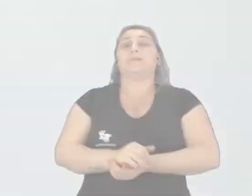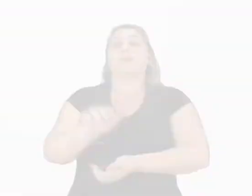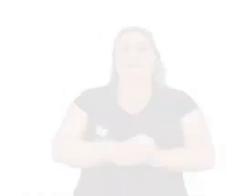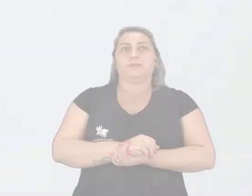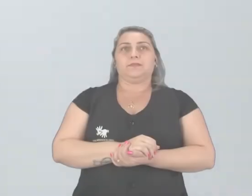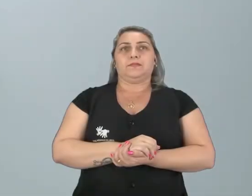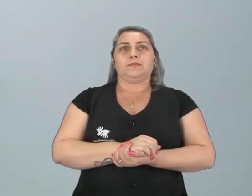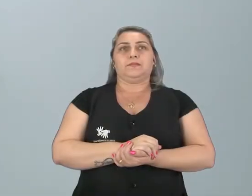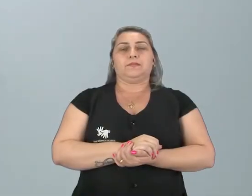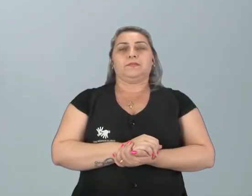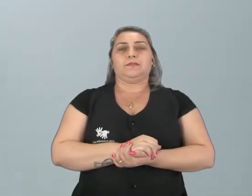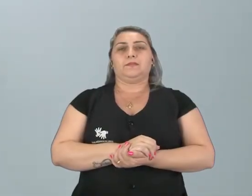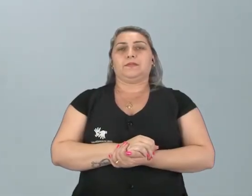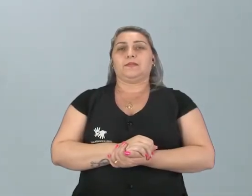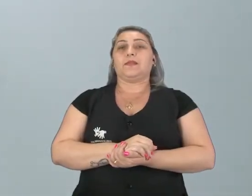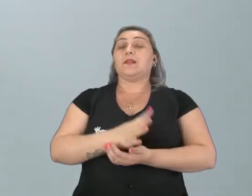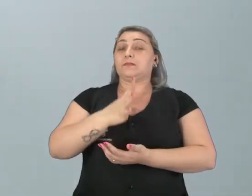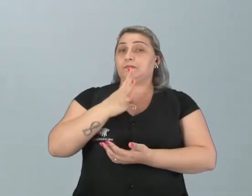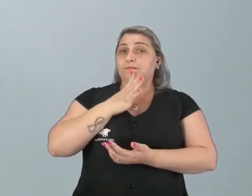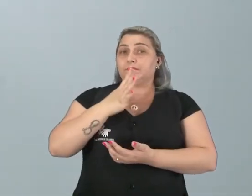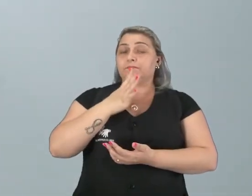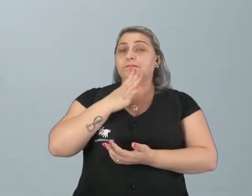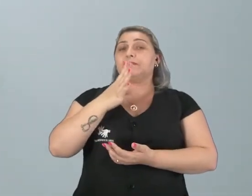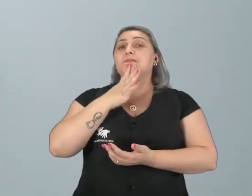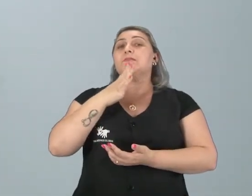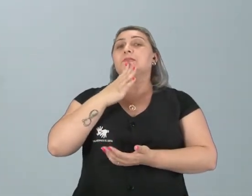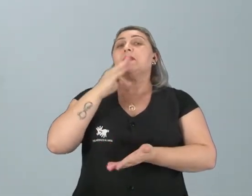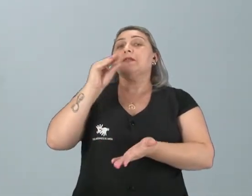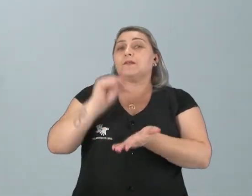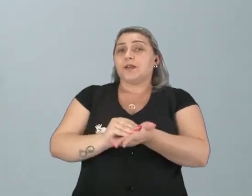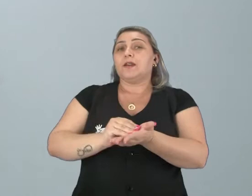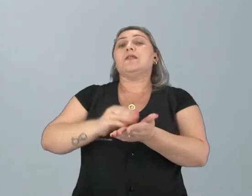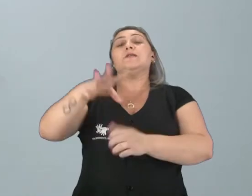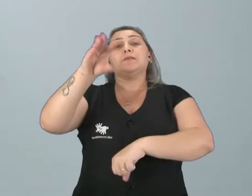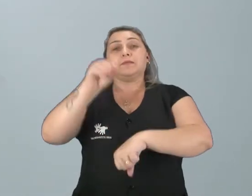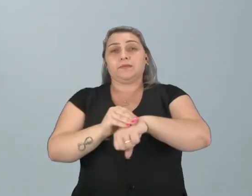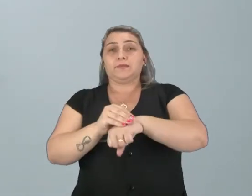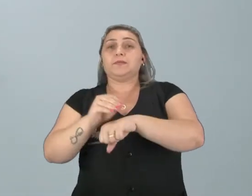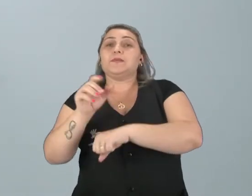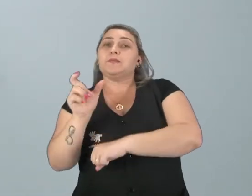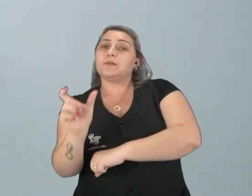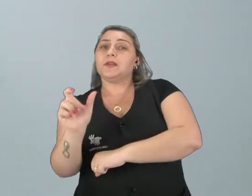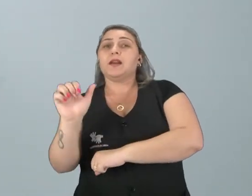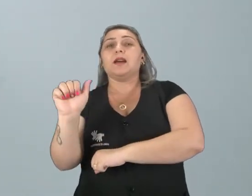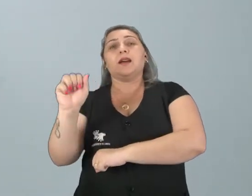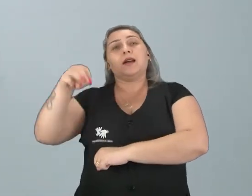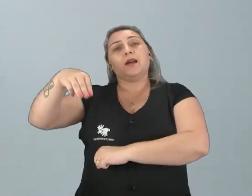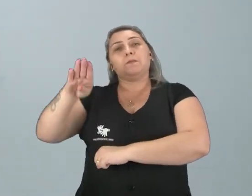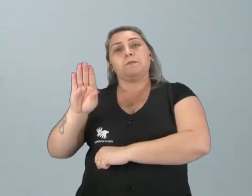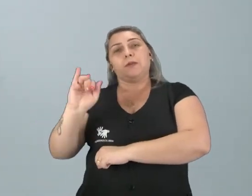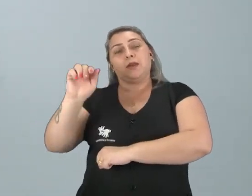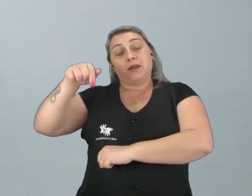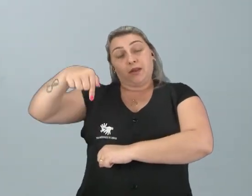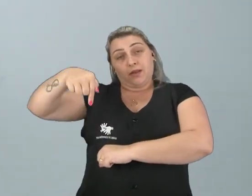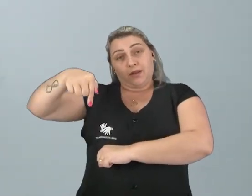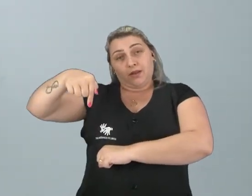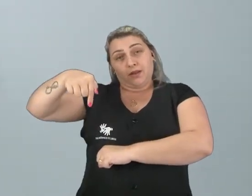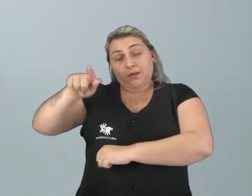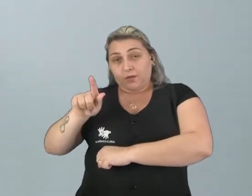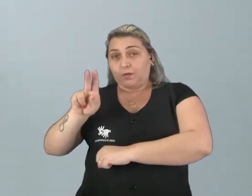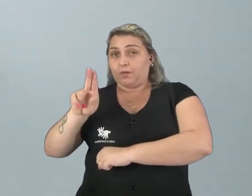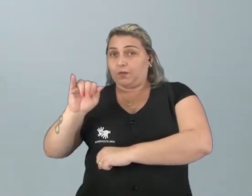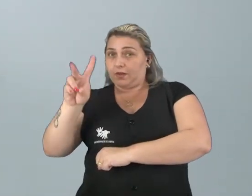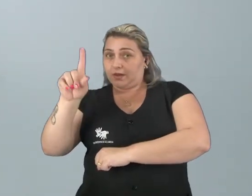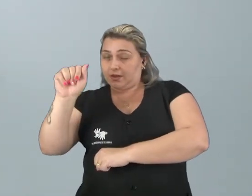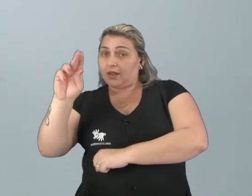barbarismo. Vamos conhecer mais um vício de linguagem, a ambiguidade, que é o duplo sentido de